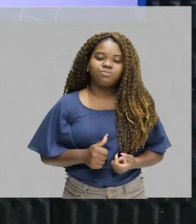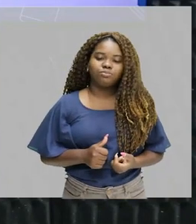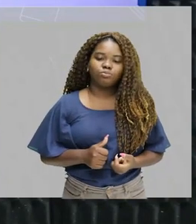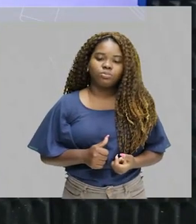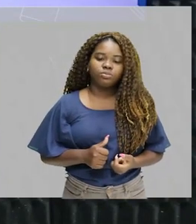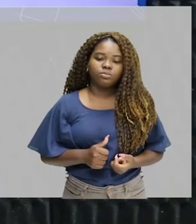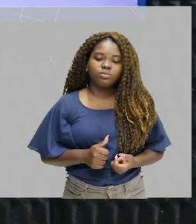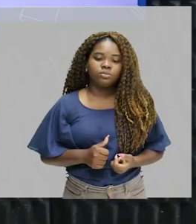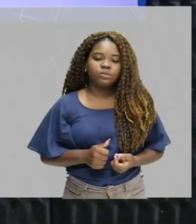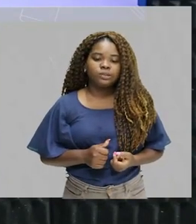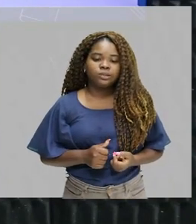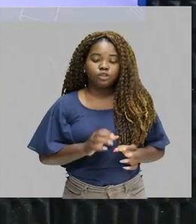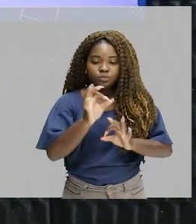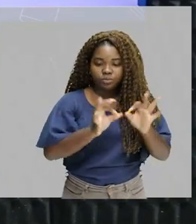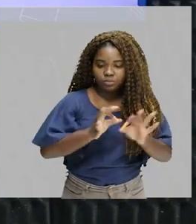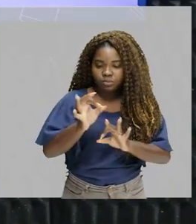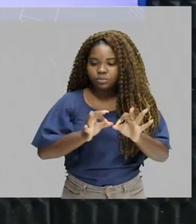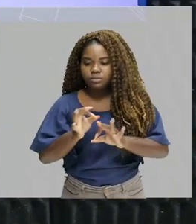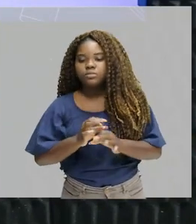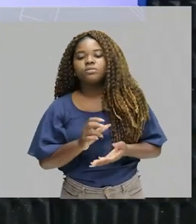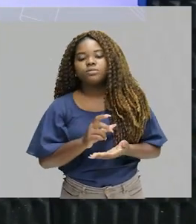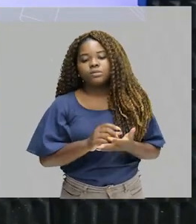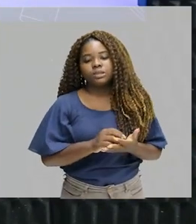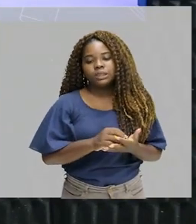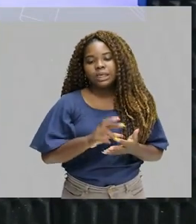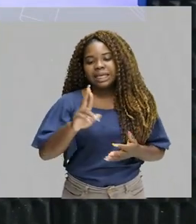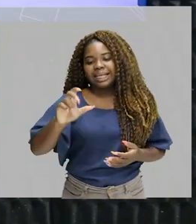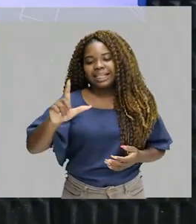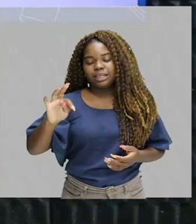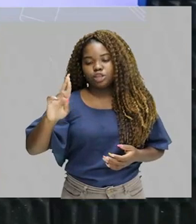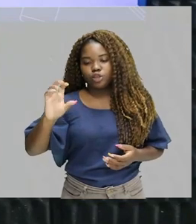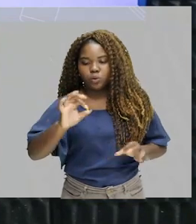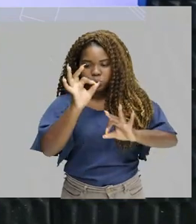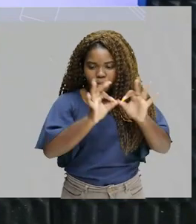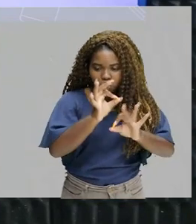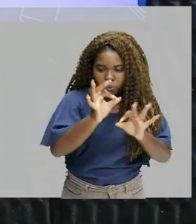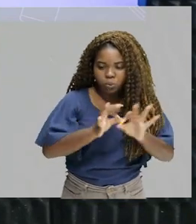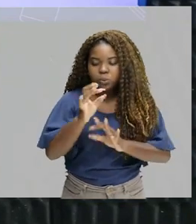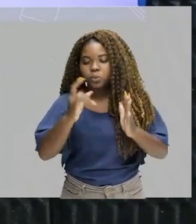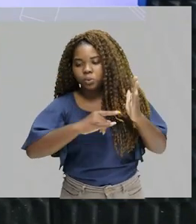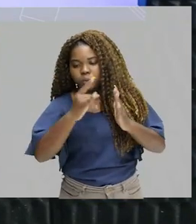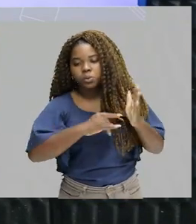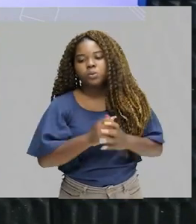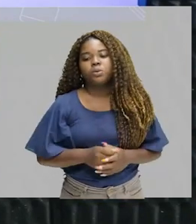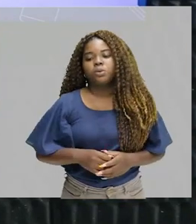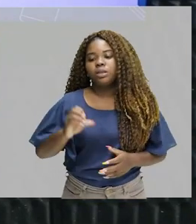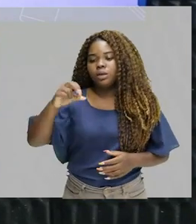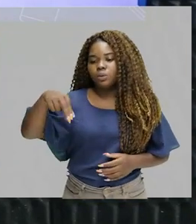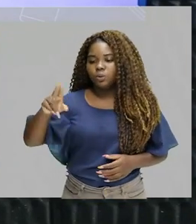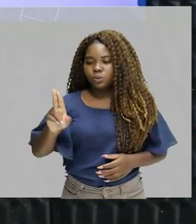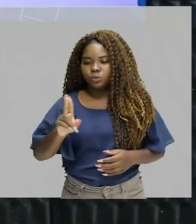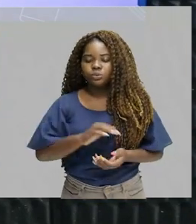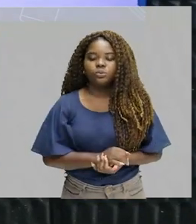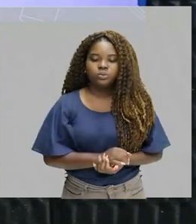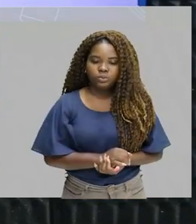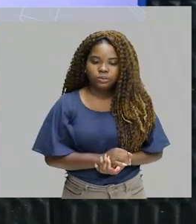desenvolvido pelo pud que é o programa das Nações Unidas para o desenvolvimento e pelo ipea